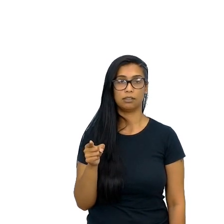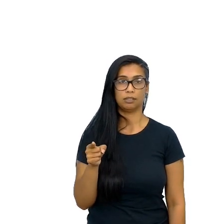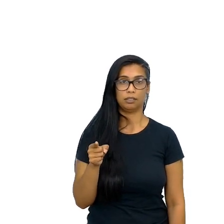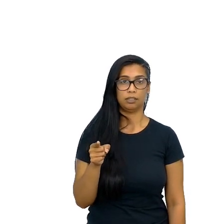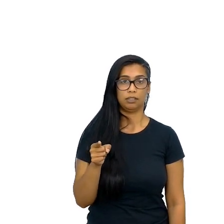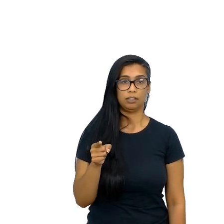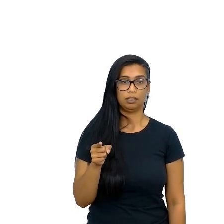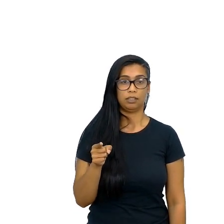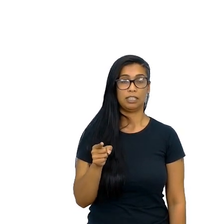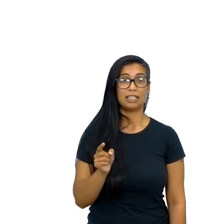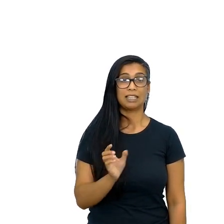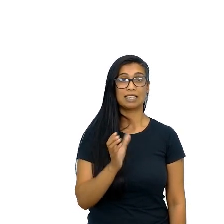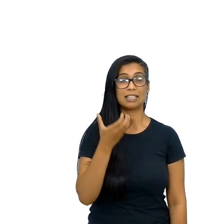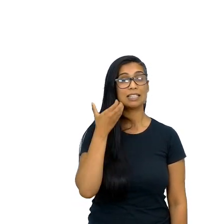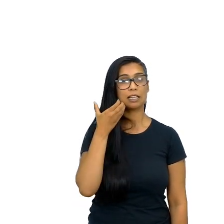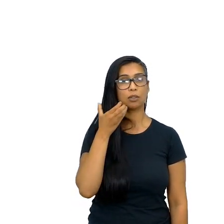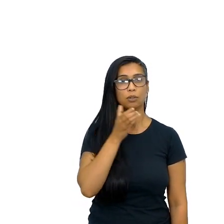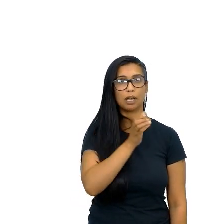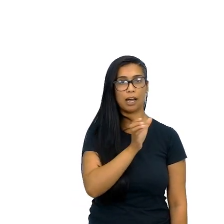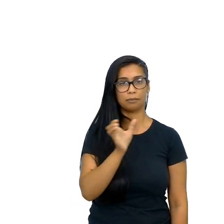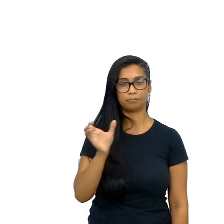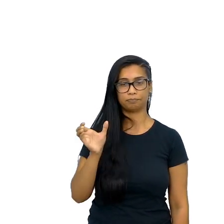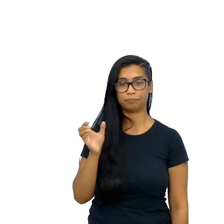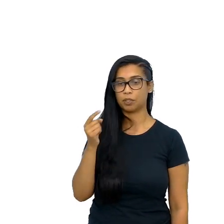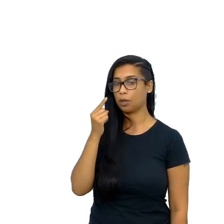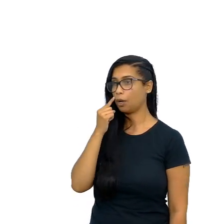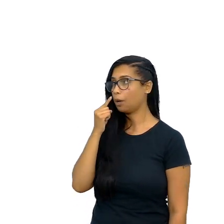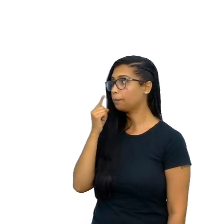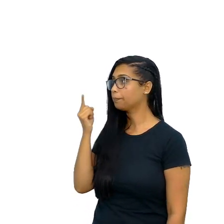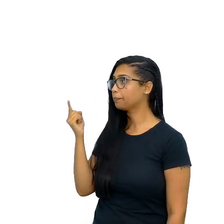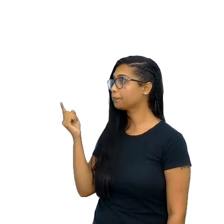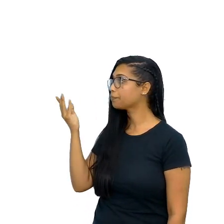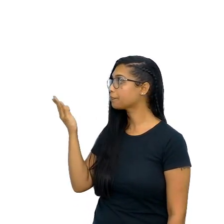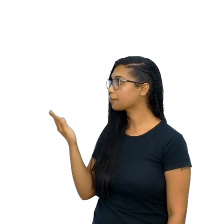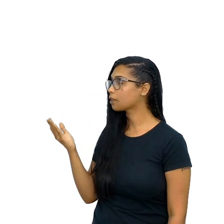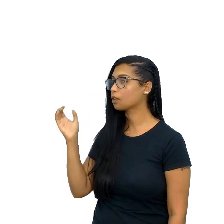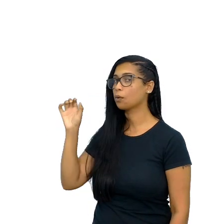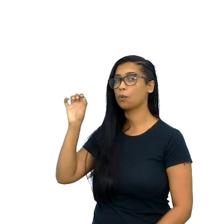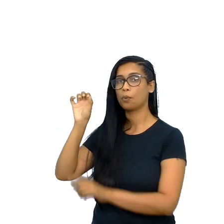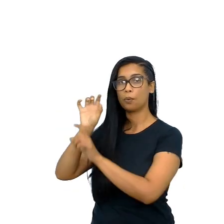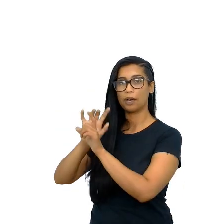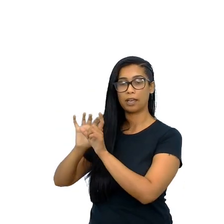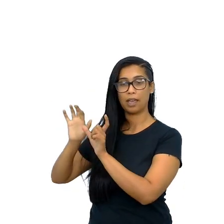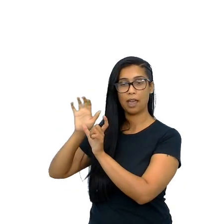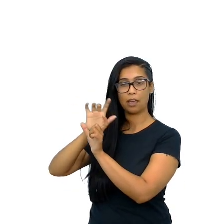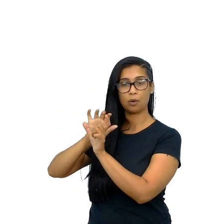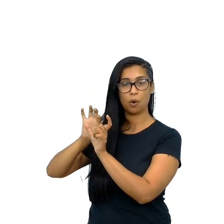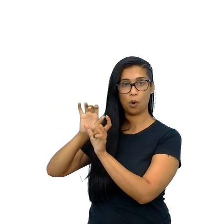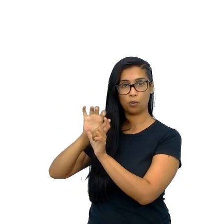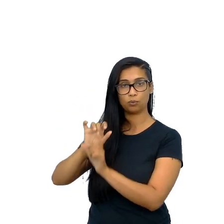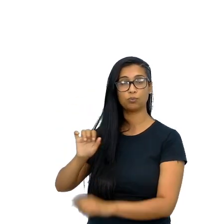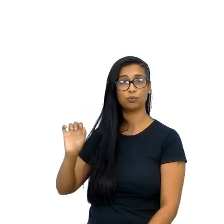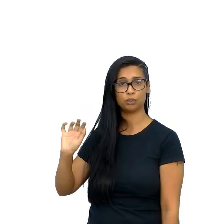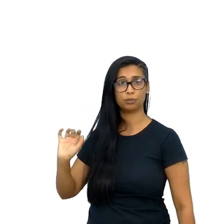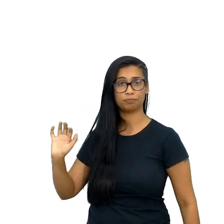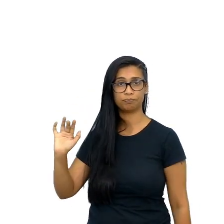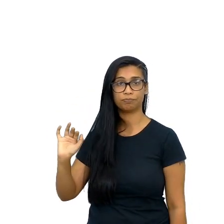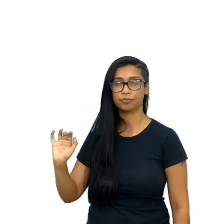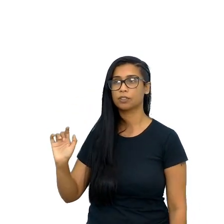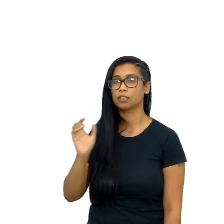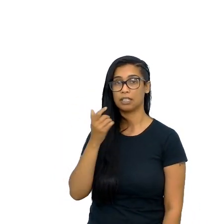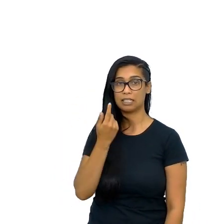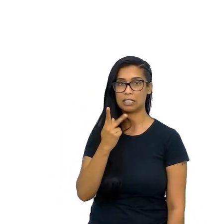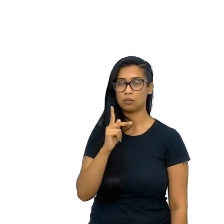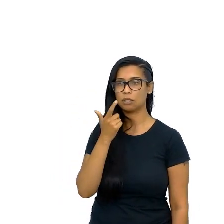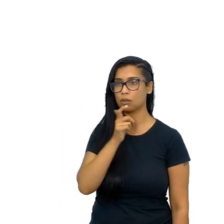direcionassem o celular para esse QR Code, né, e que vocês possam, então, avaliar pelo menos essa agora formação